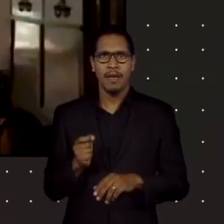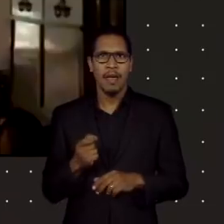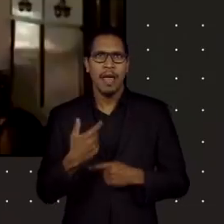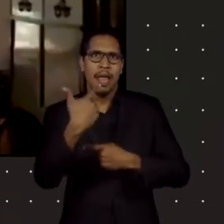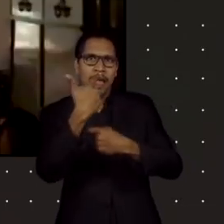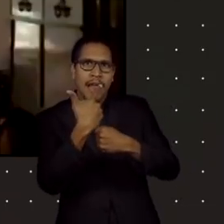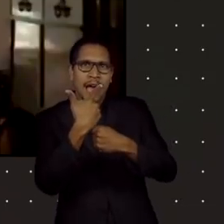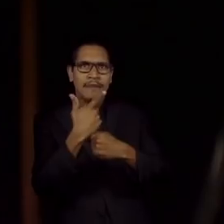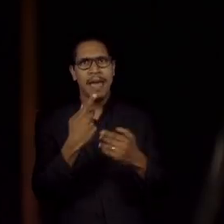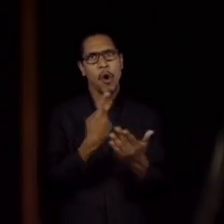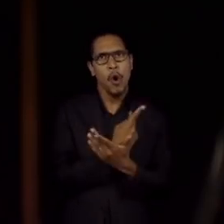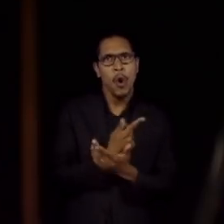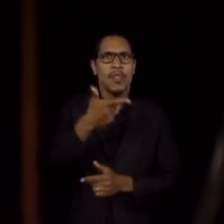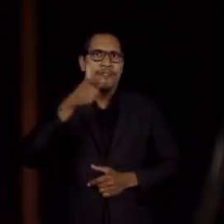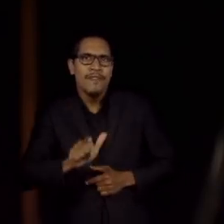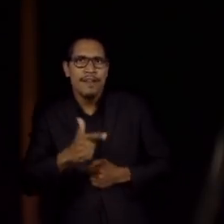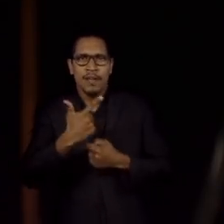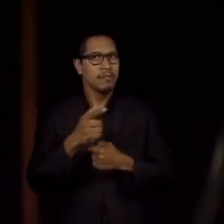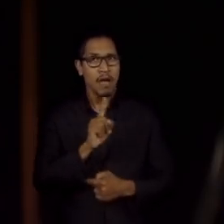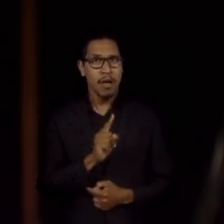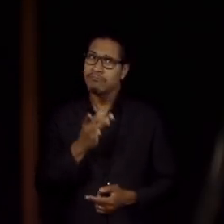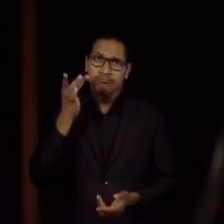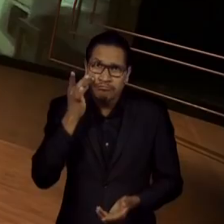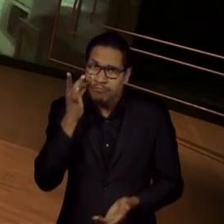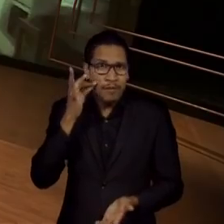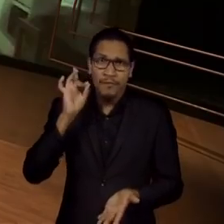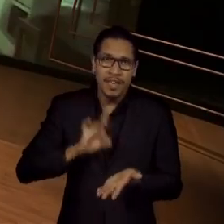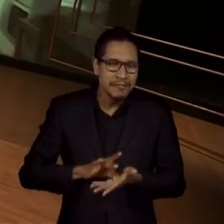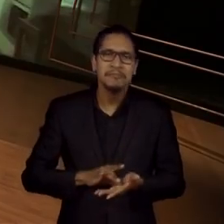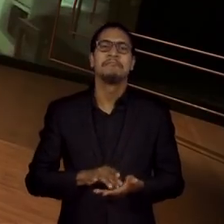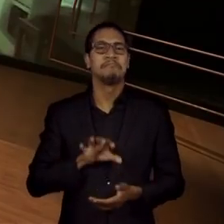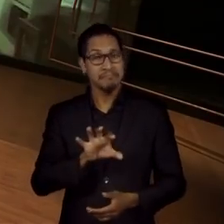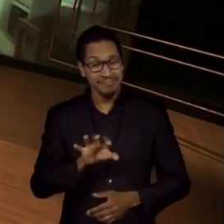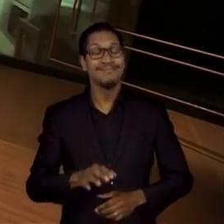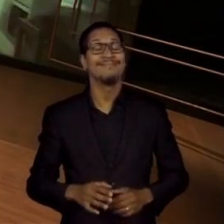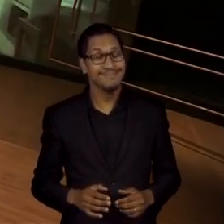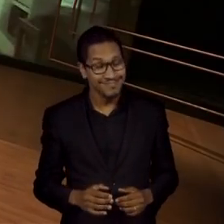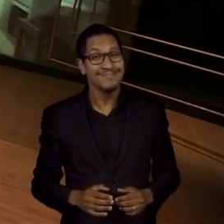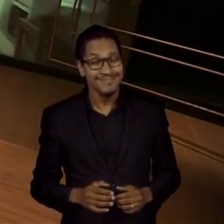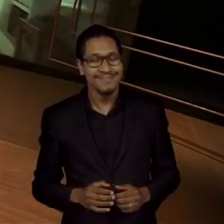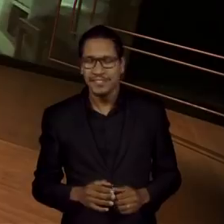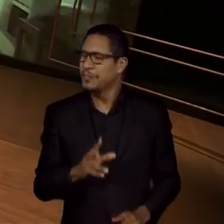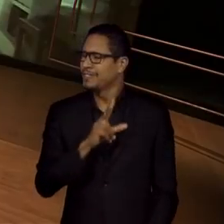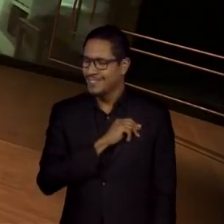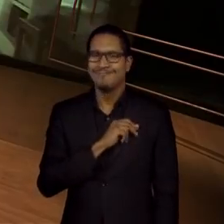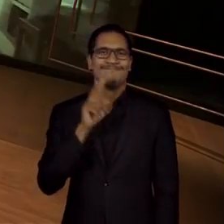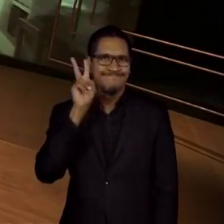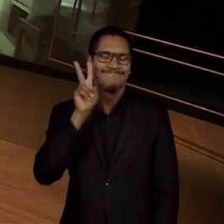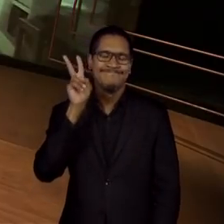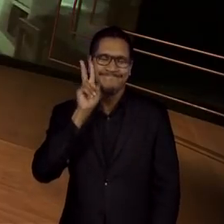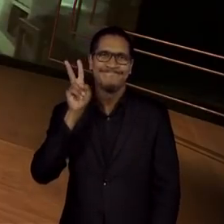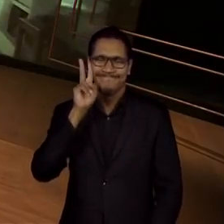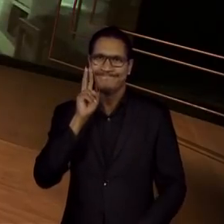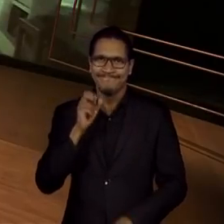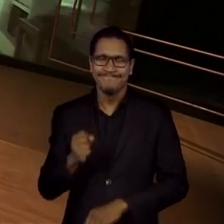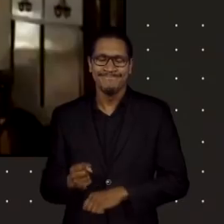de refazer, tudo, era tudo ao vivo, né? É. Então, eu me lembro de grandes momentos com você,